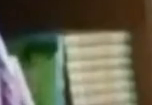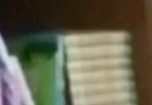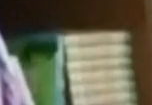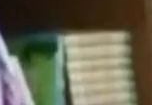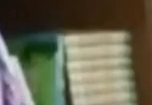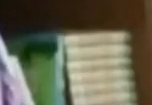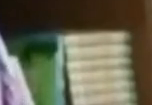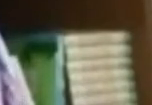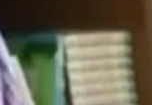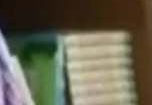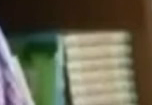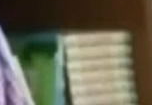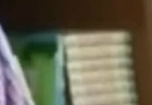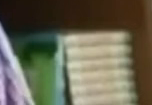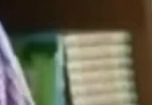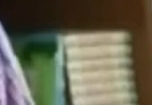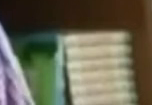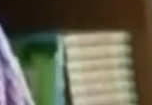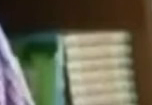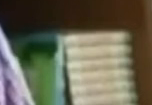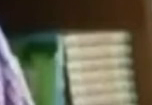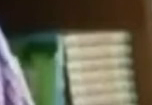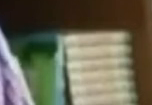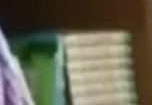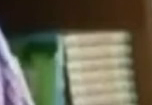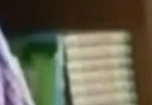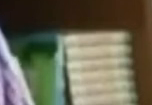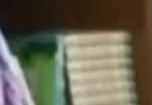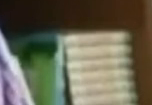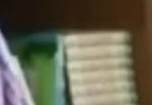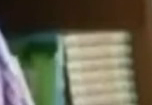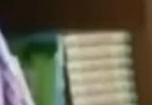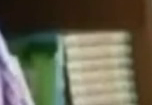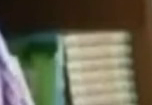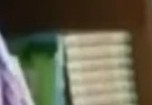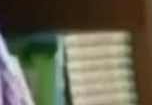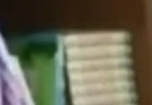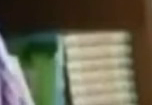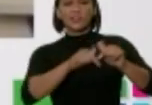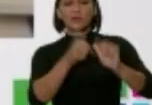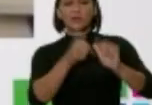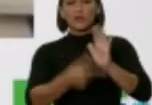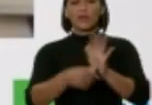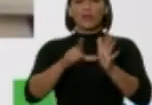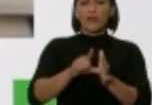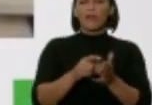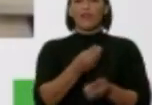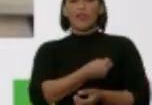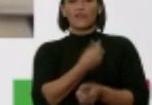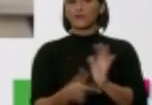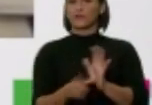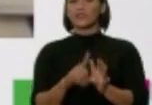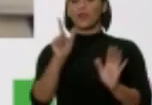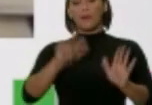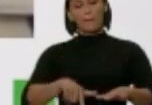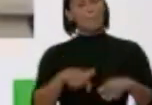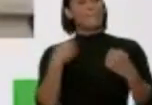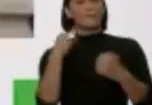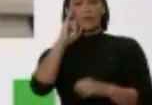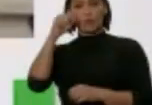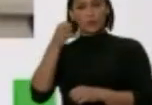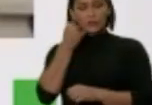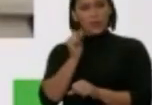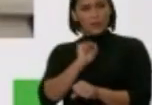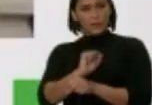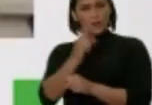com 3 zeros. Zero emissão de carbono, zero desemprego e zero pobreza. Essa é uma ocasião que nós temos a oportunidade de fazer as